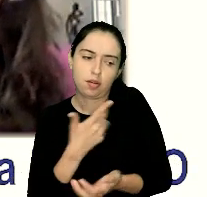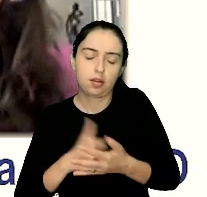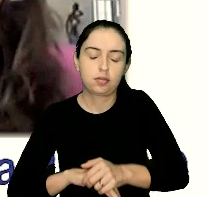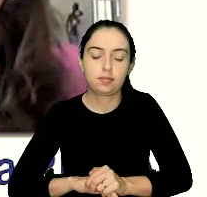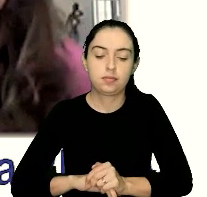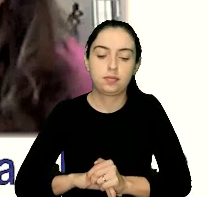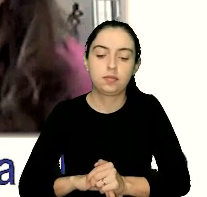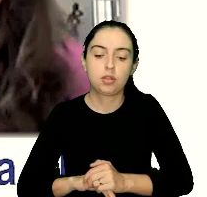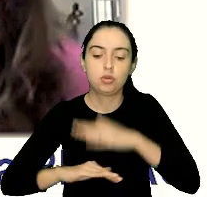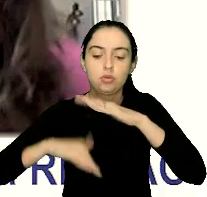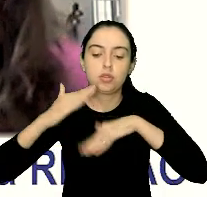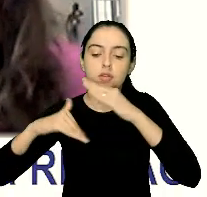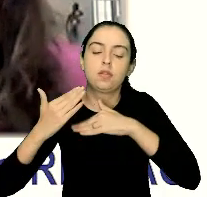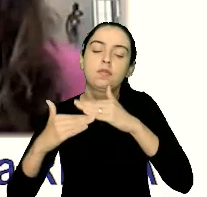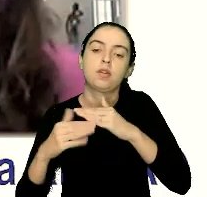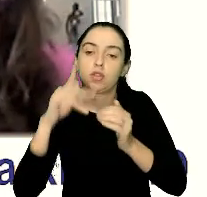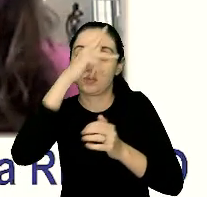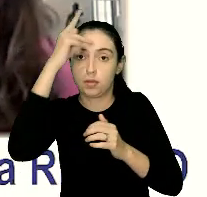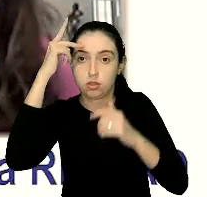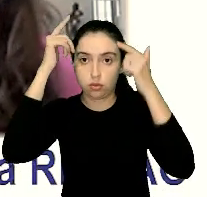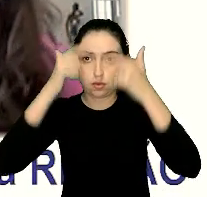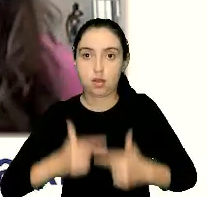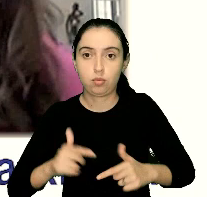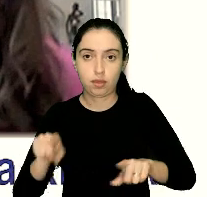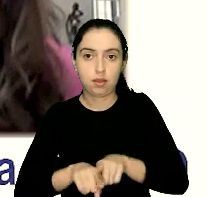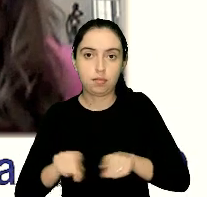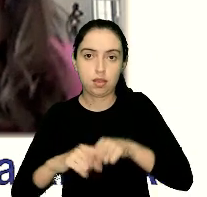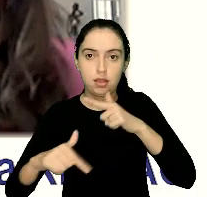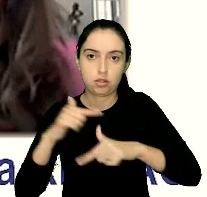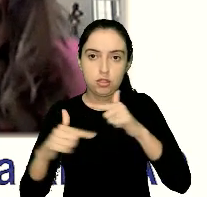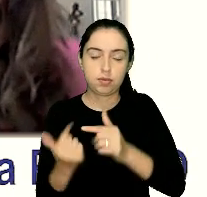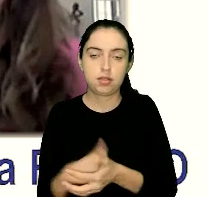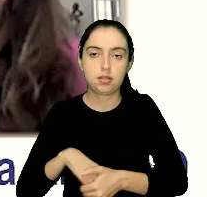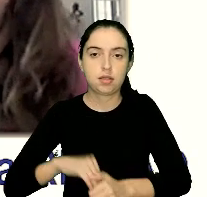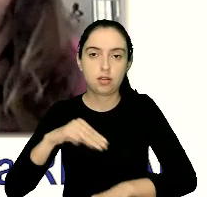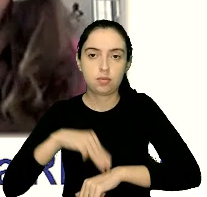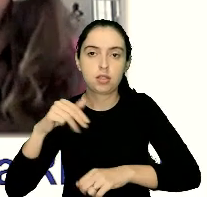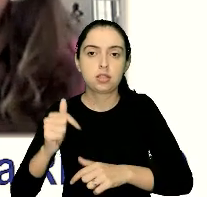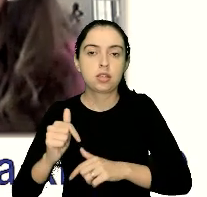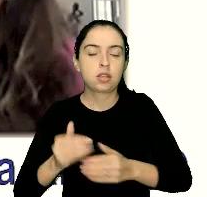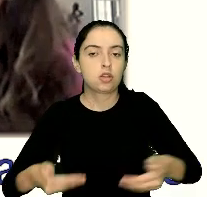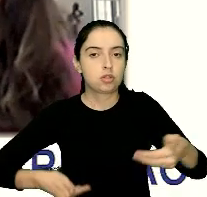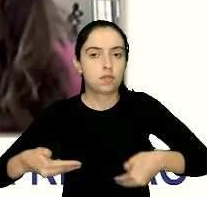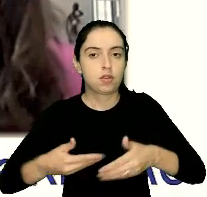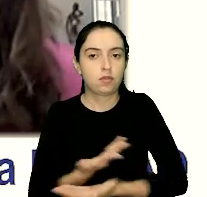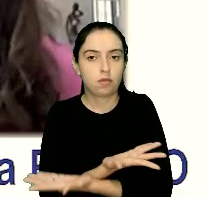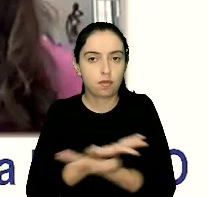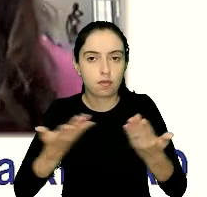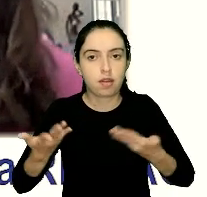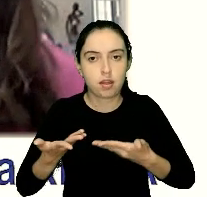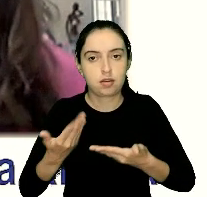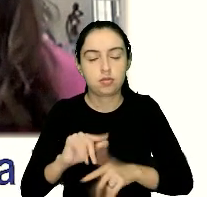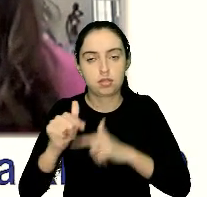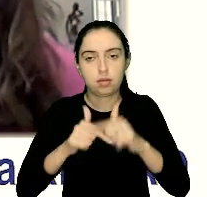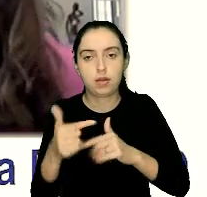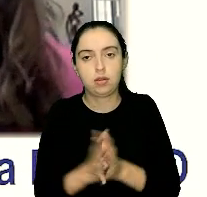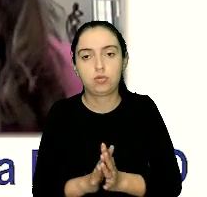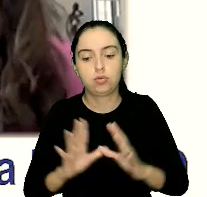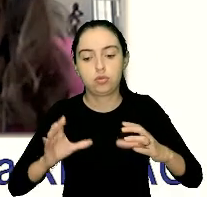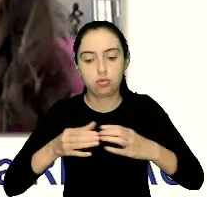pessoal e profissional dos magistrados, servidores e demais colaboradores da Justiça Federal da Terceira Região.